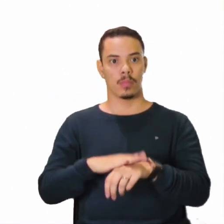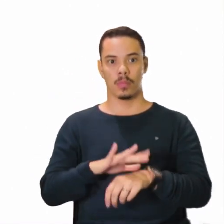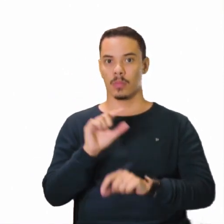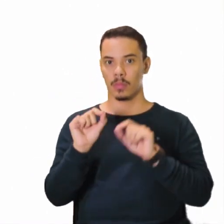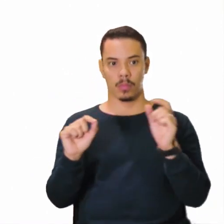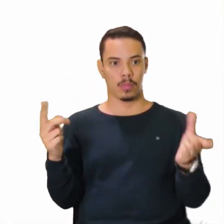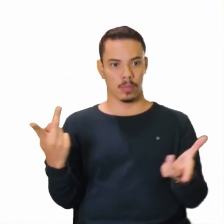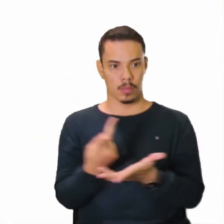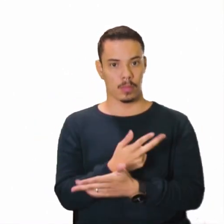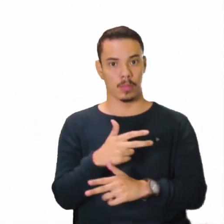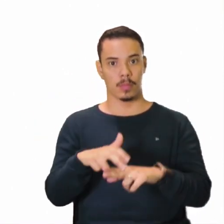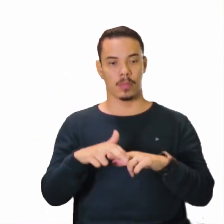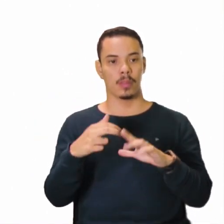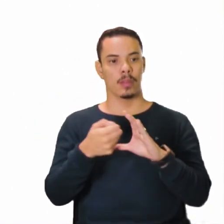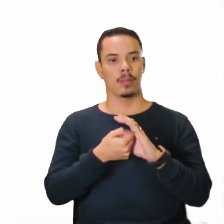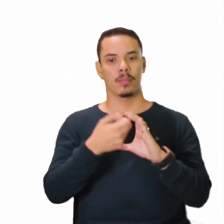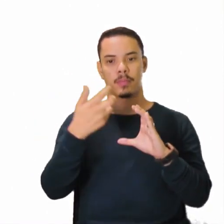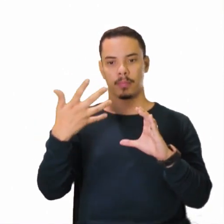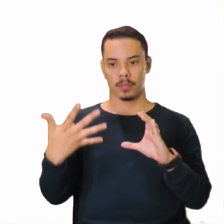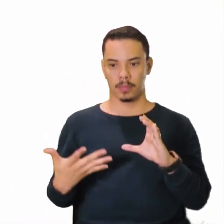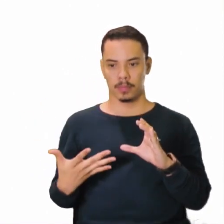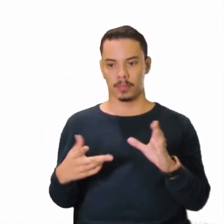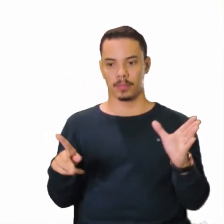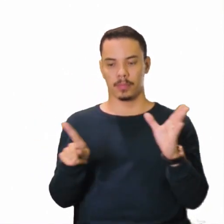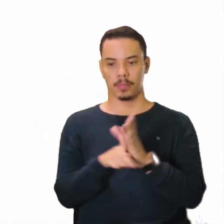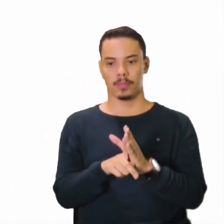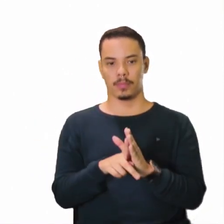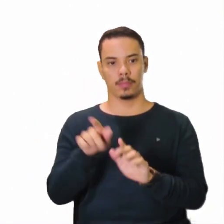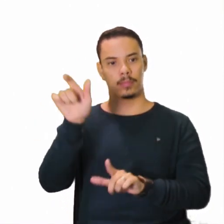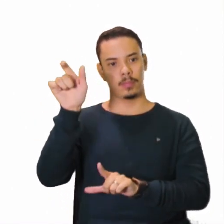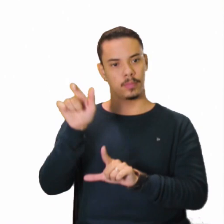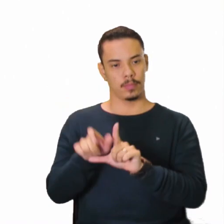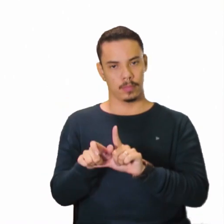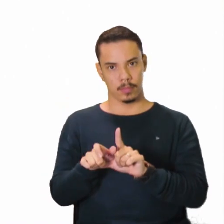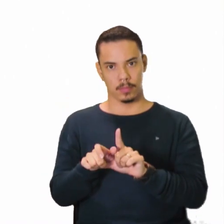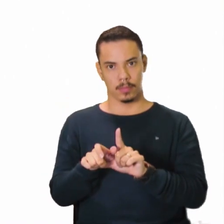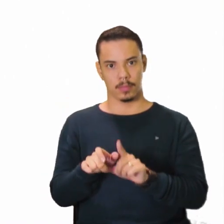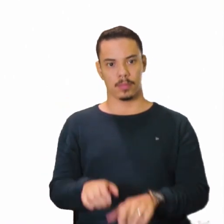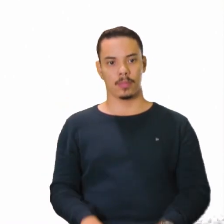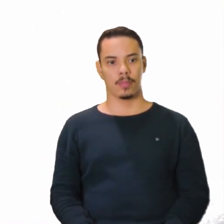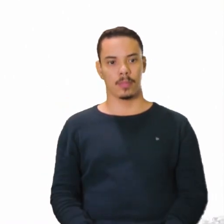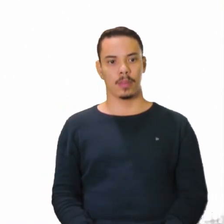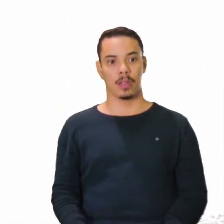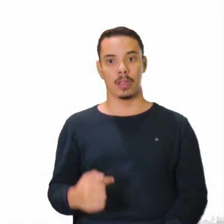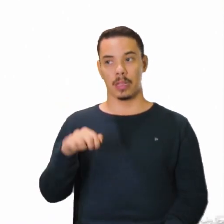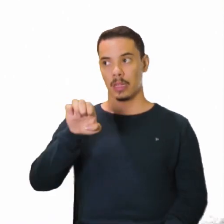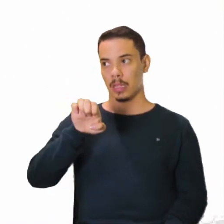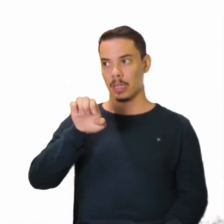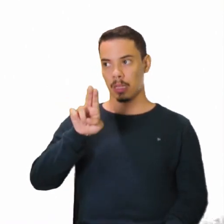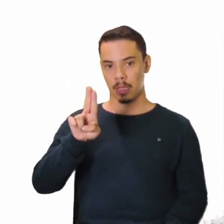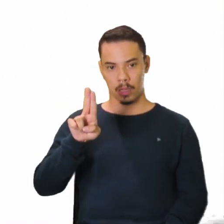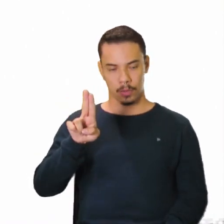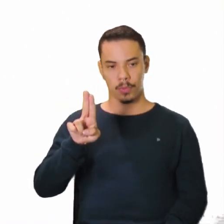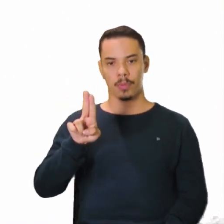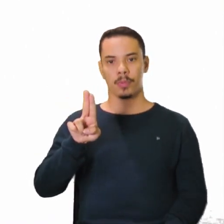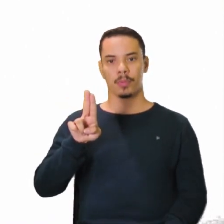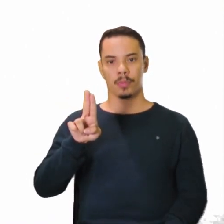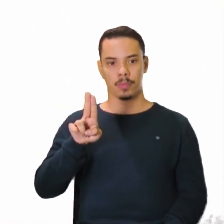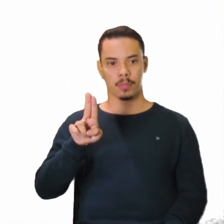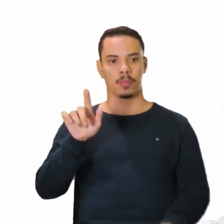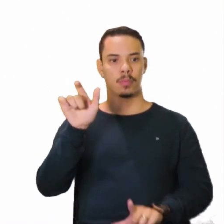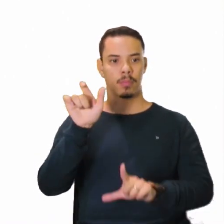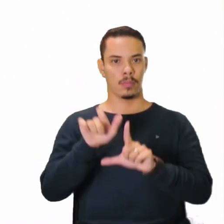Então, uma característica do sujeito. Olha lá, eu, como aí o sujeito